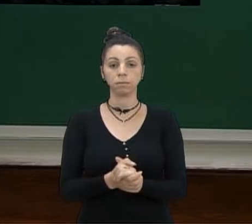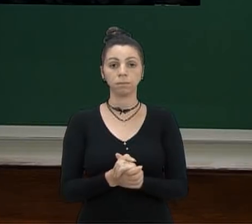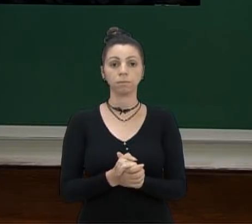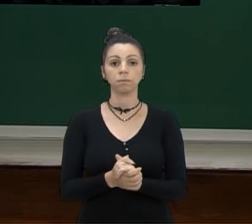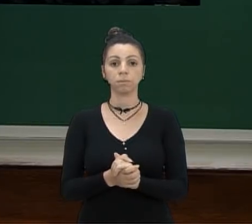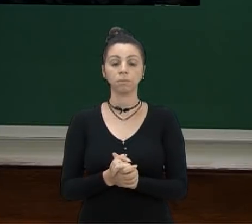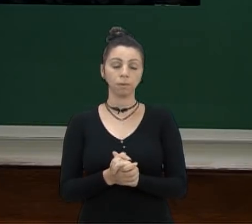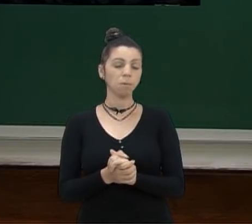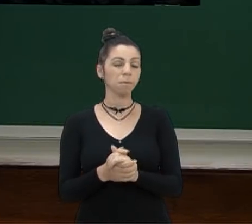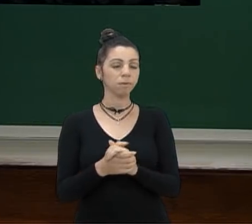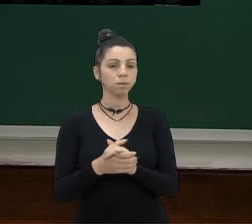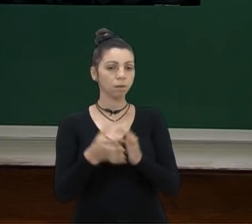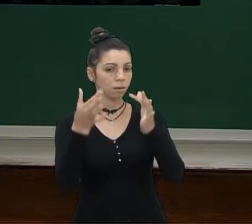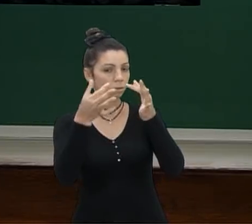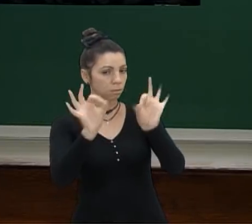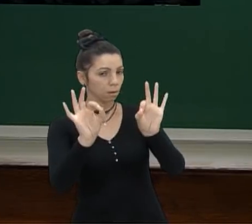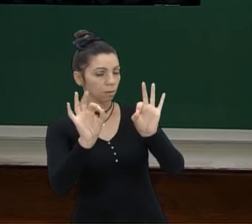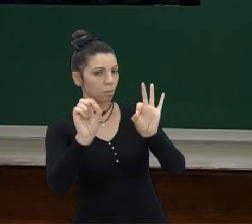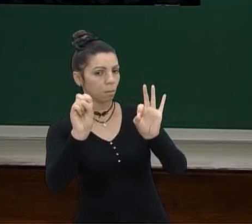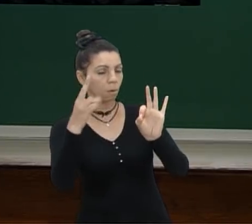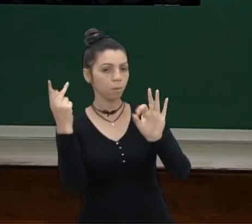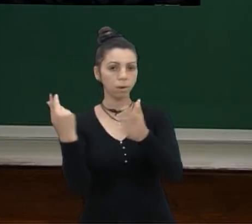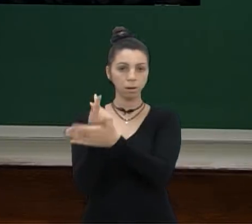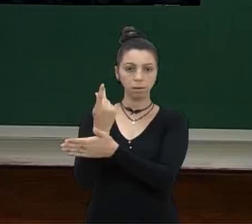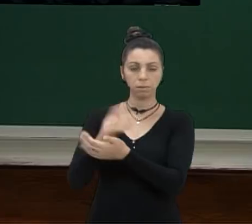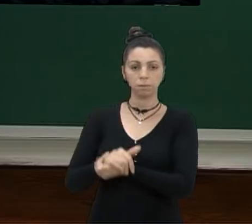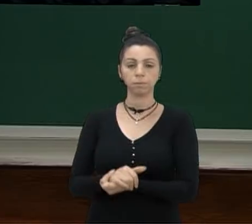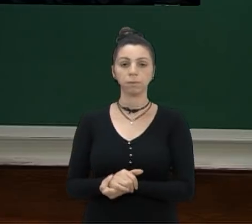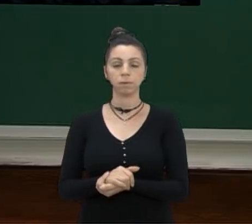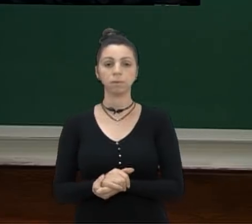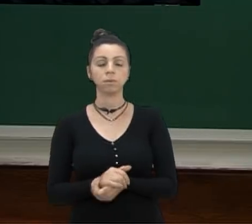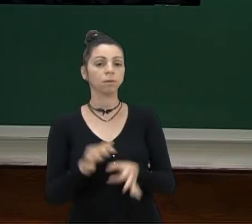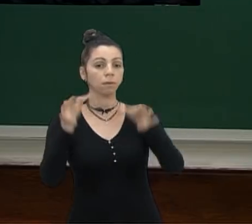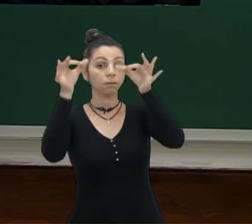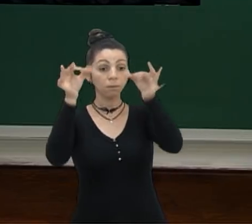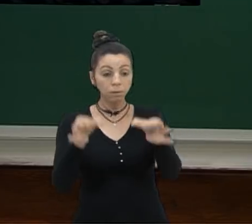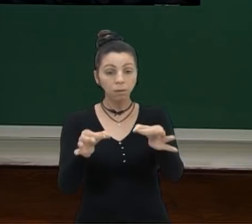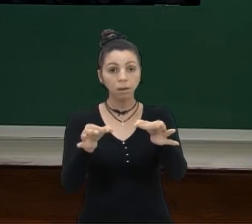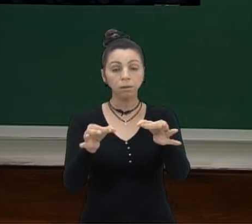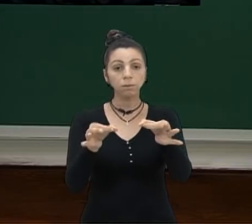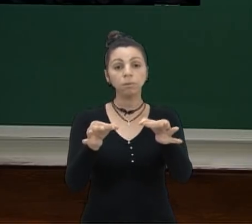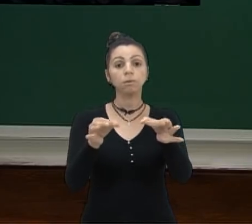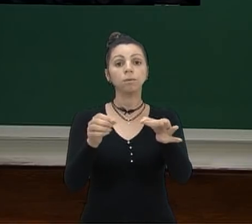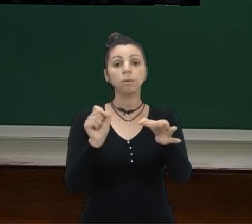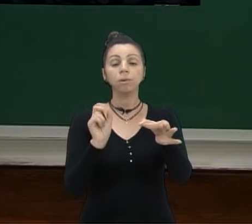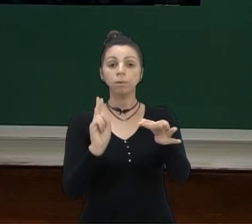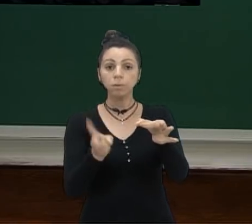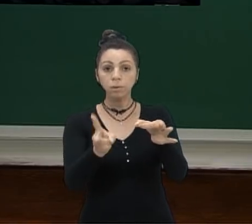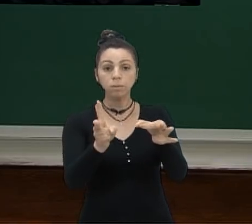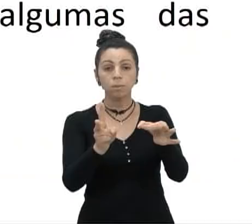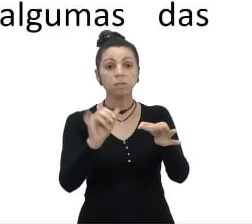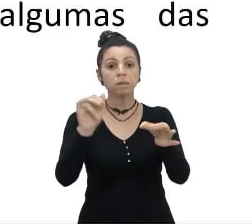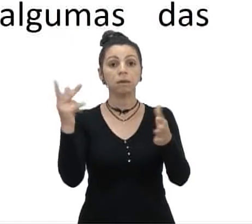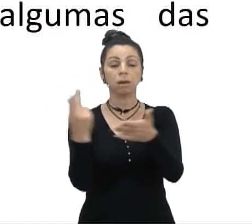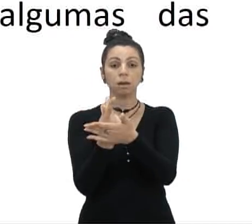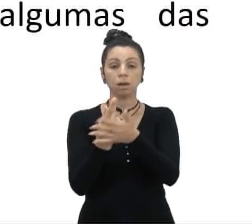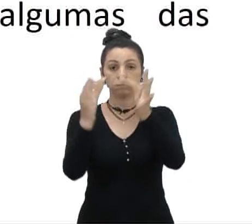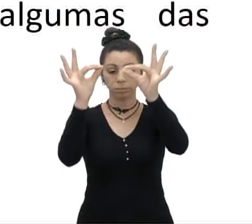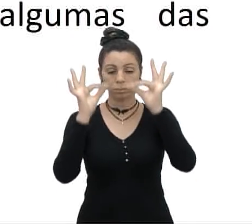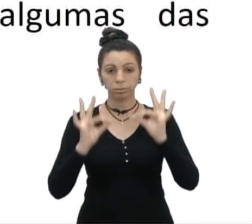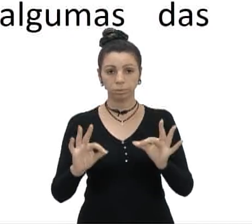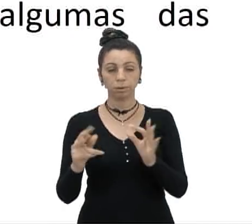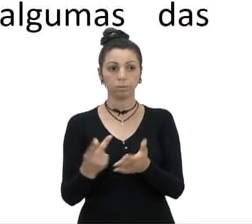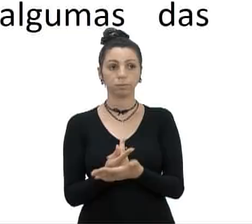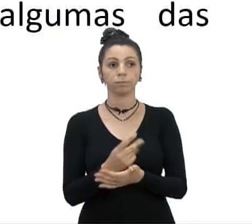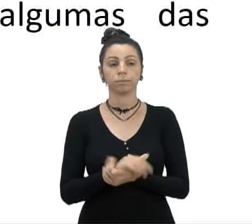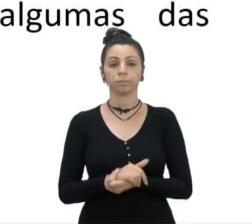ver se elas estão corretas ou incorretas. Quando incorretas, corrigimos o erro. Olha a letra A. Os materiais